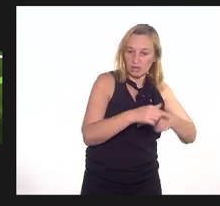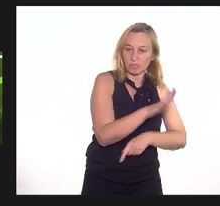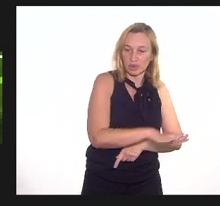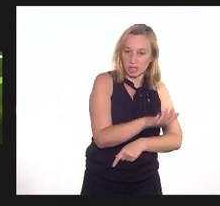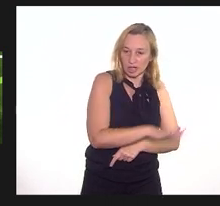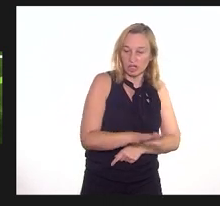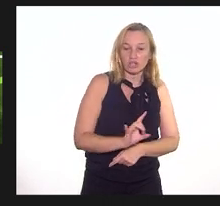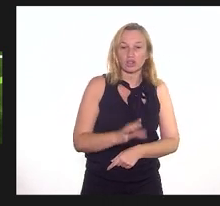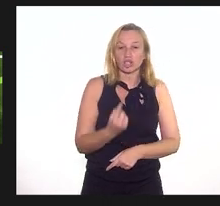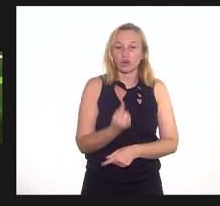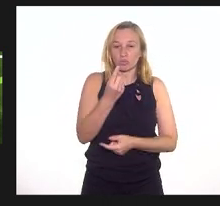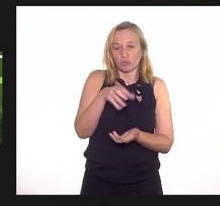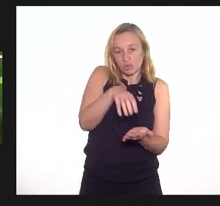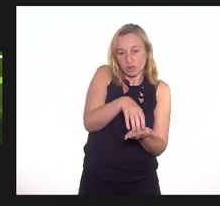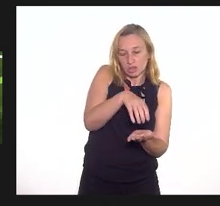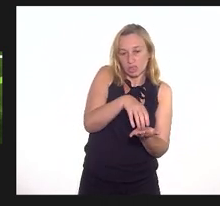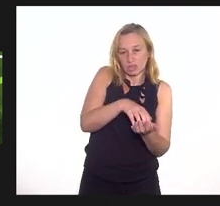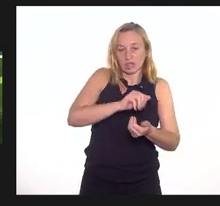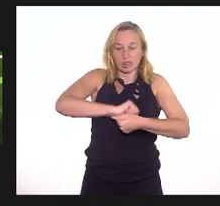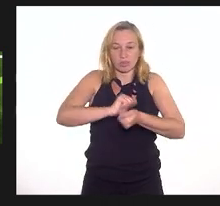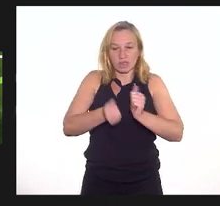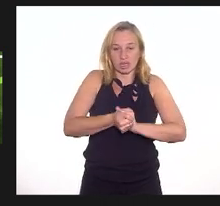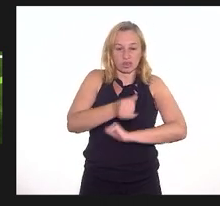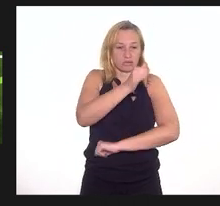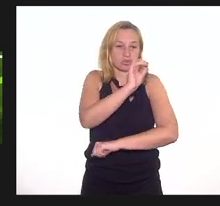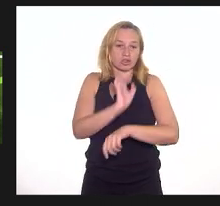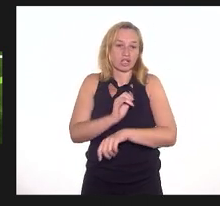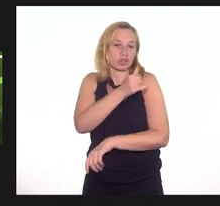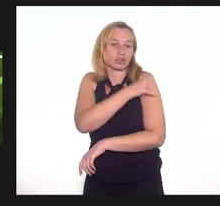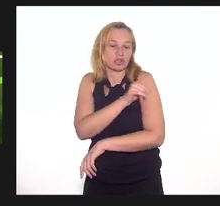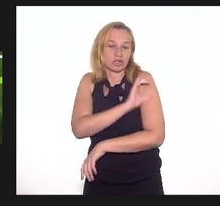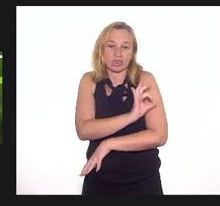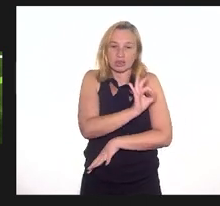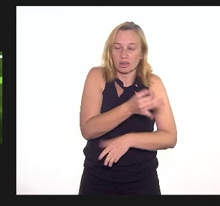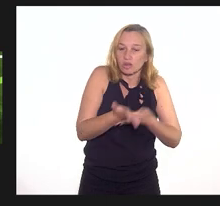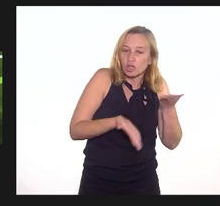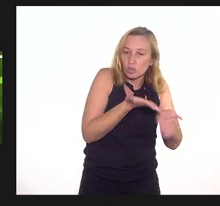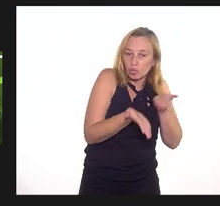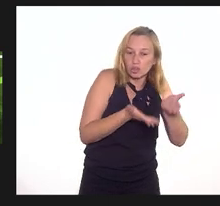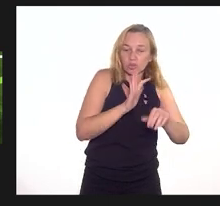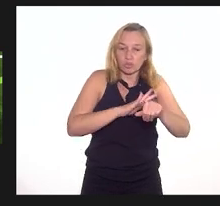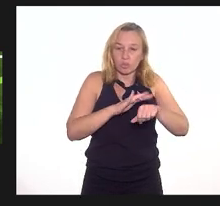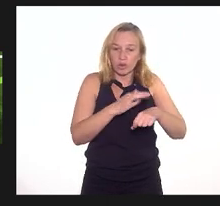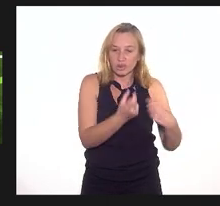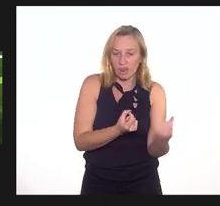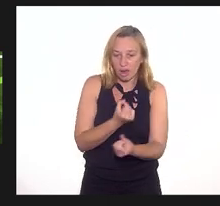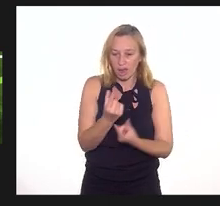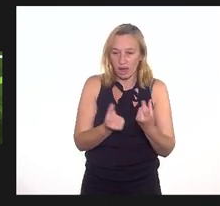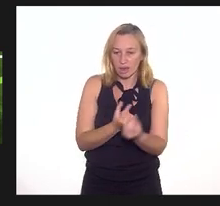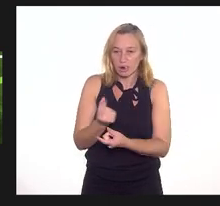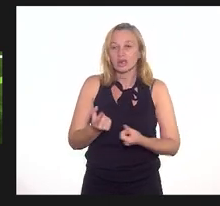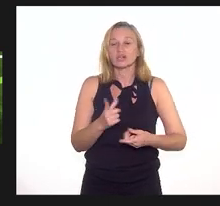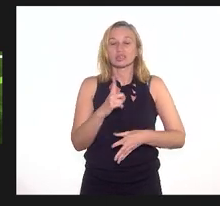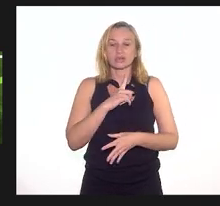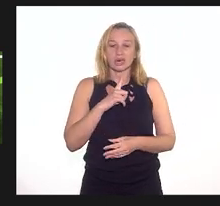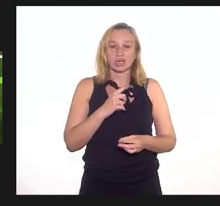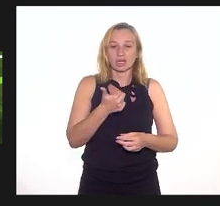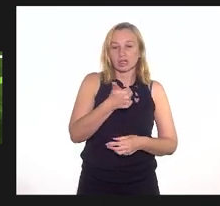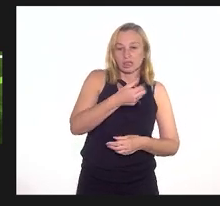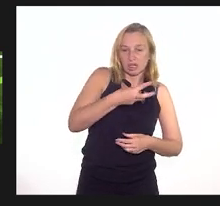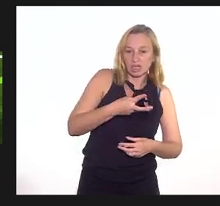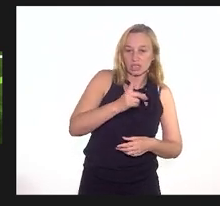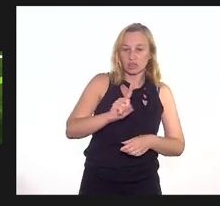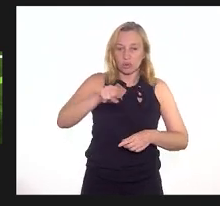a gente só tem um centro habilitado no estado do Rio de Janeiro atualmente que cuida de doença rara. A gente tem 13